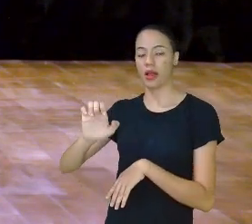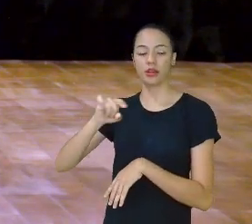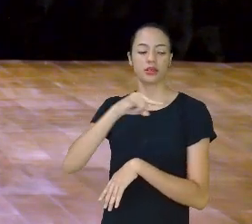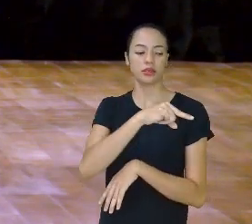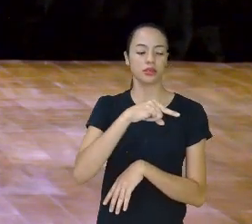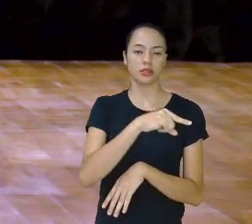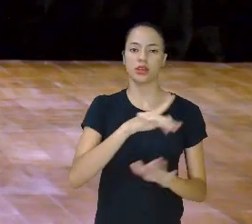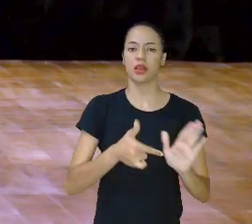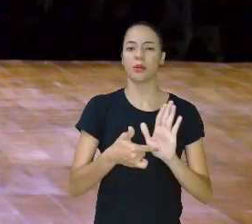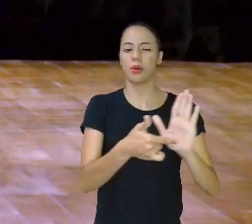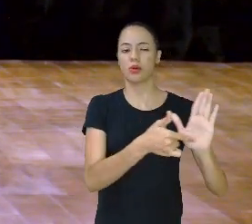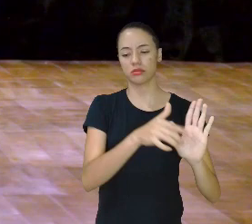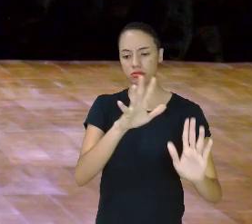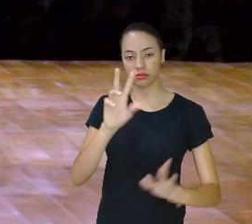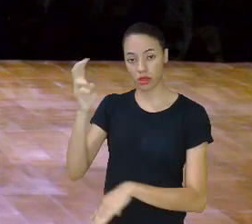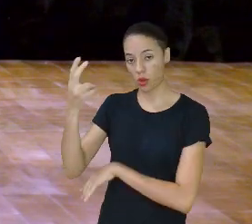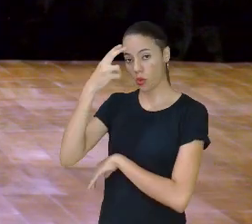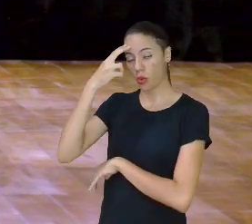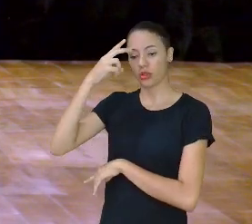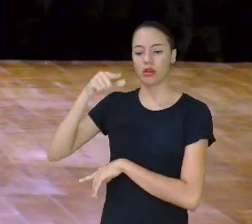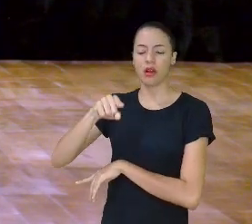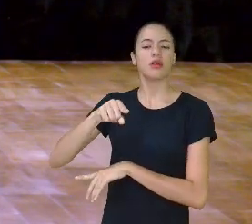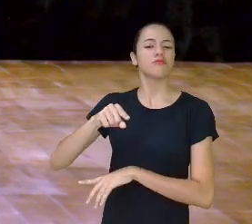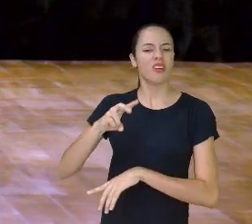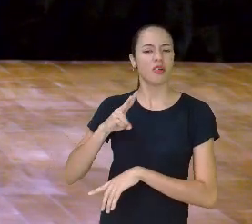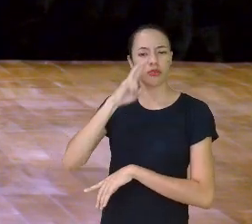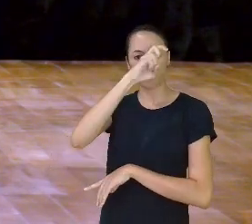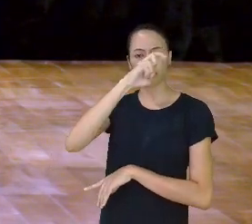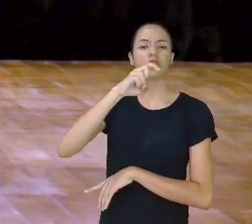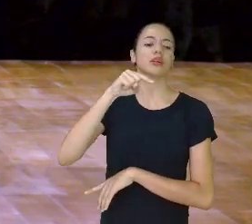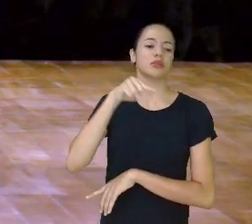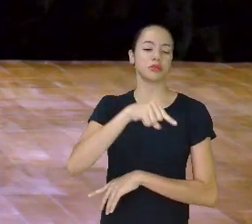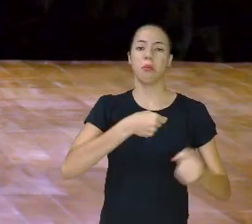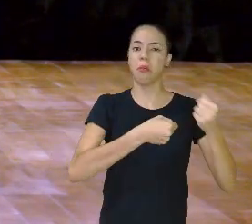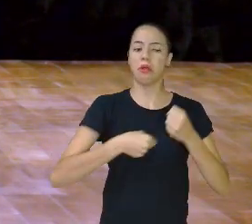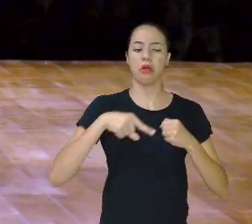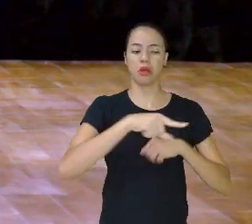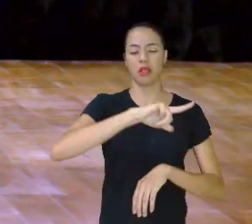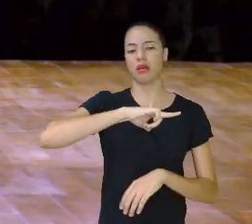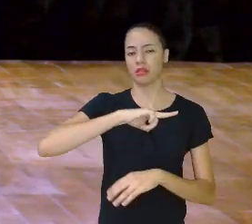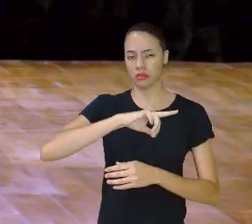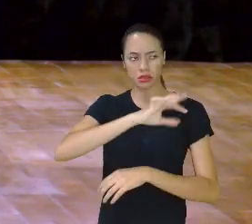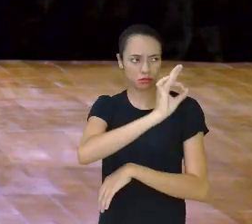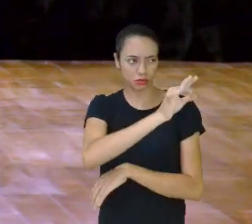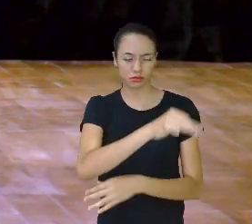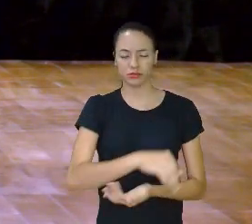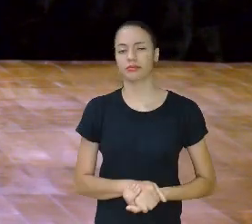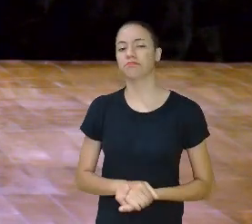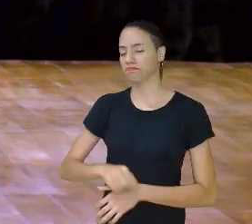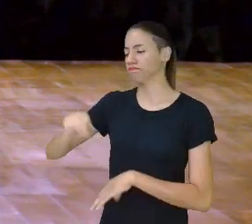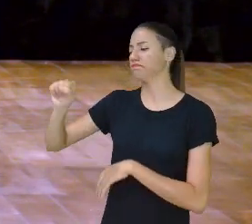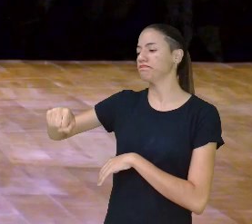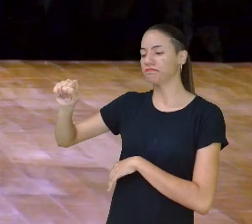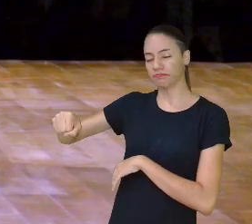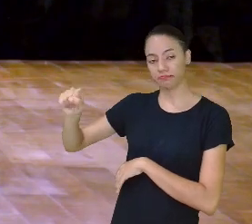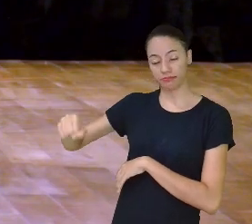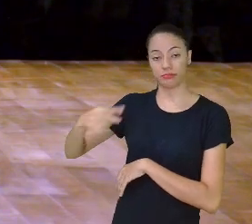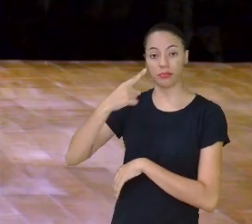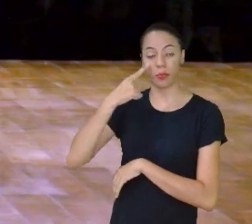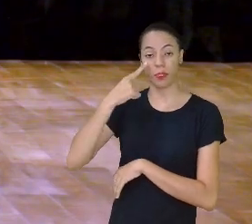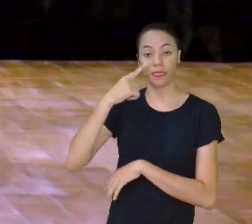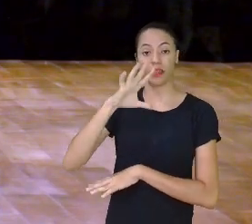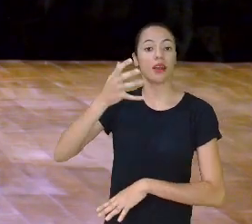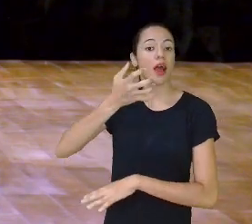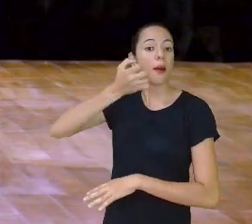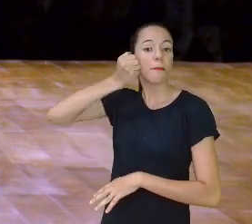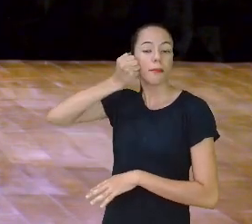mostrando nossa cultura com a força que ela tem, não é isso? Exatamente. E vê só, quando a gente fala de